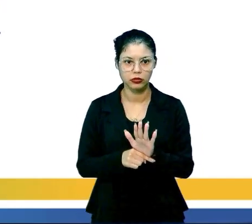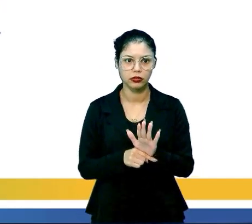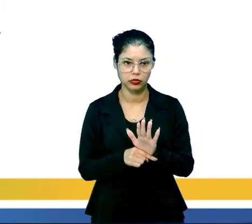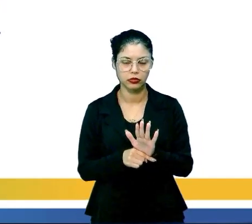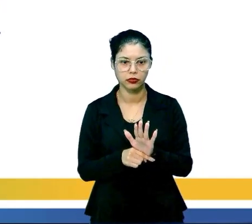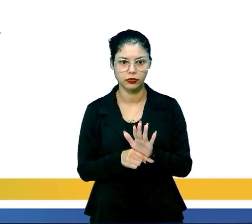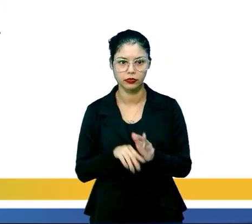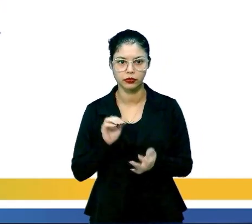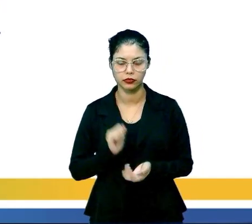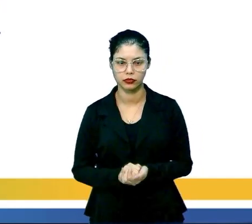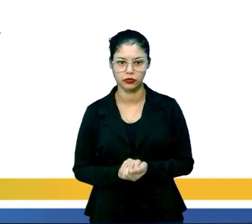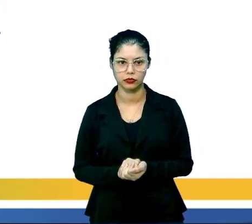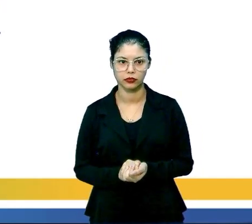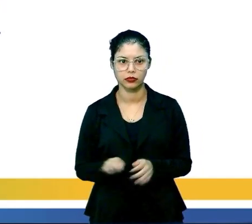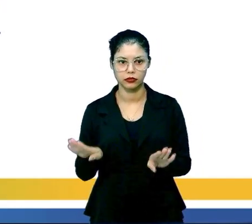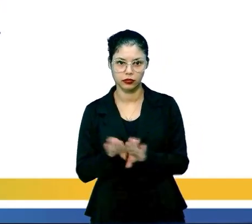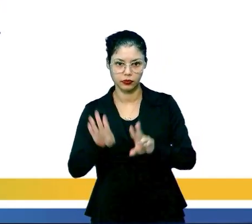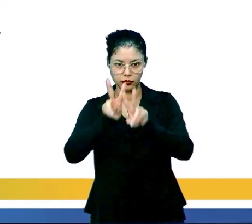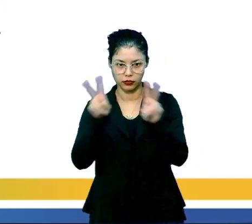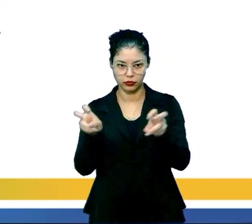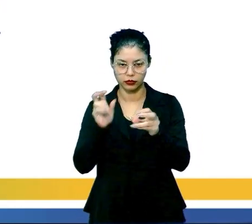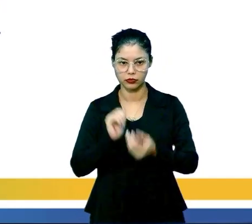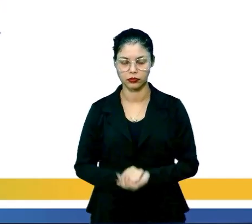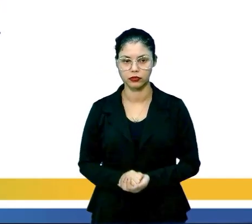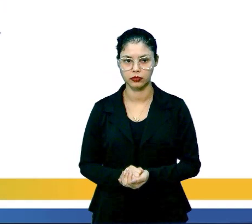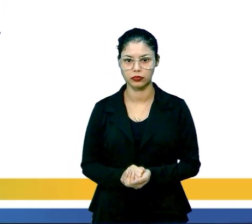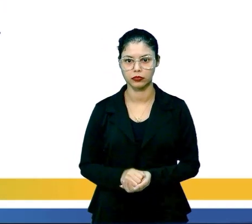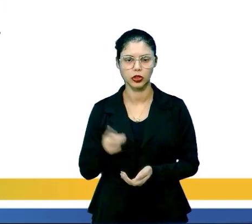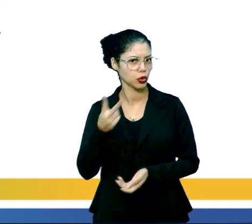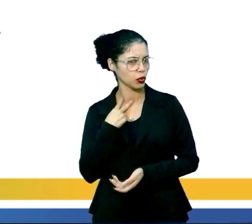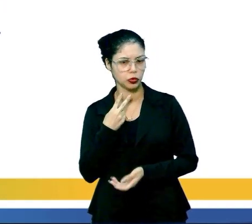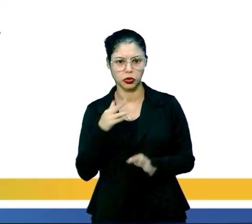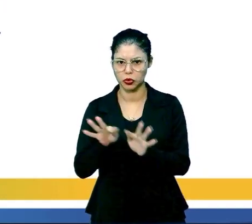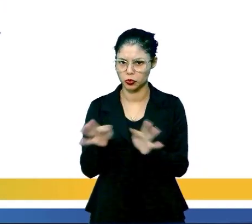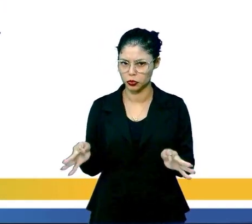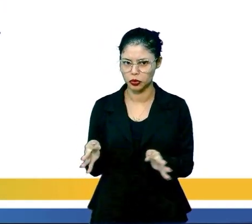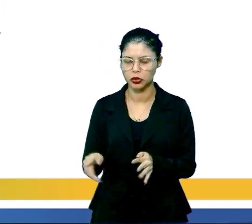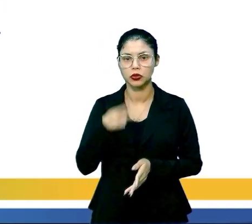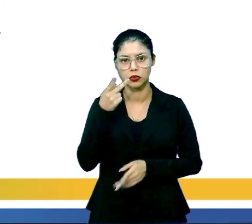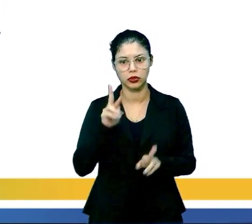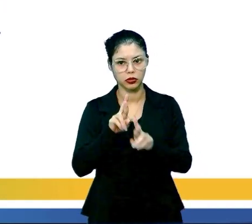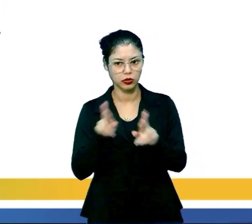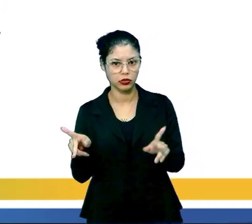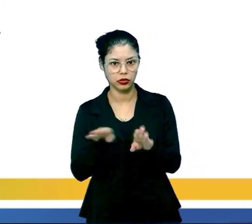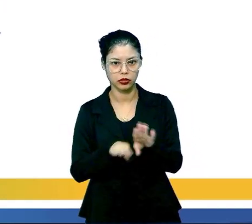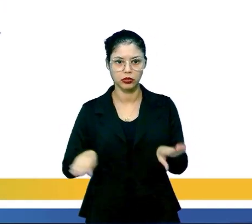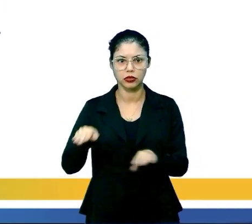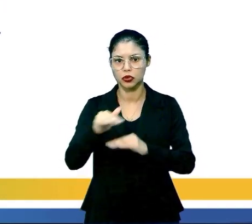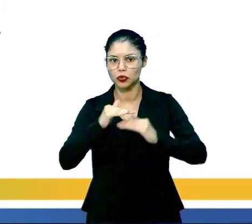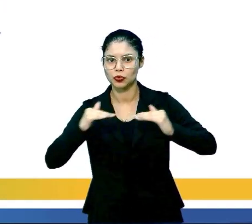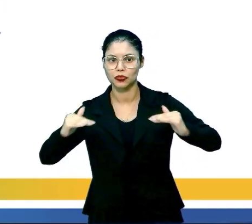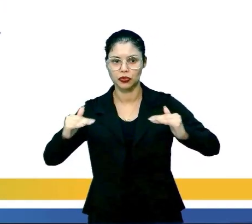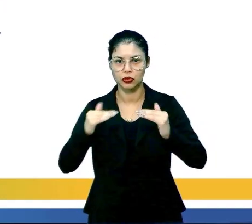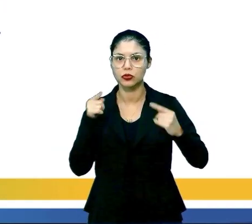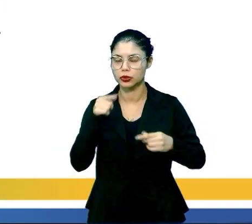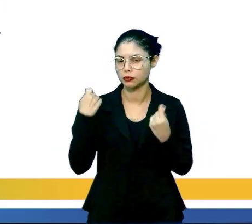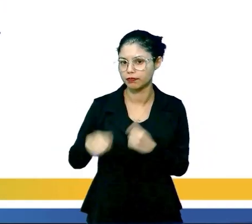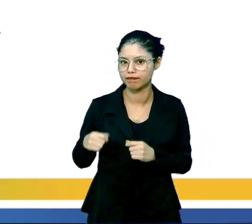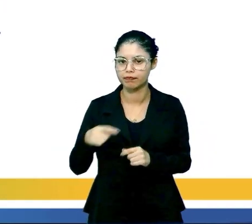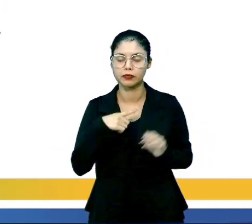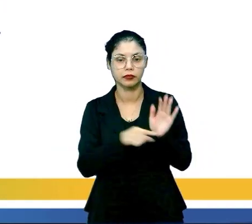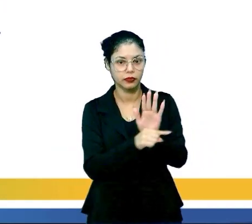argumentos sejam bem consistentes a respeito do tema. Você não pode simplesmente citar de forma superficial. Você